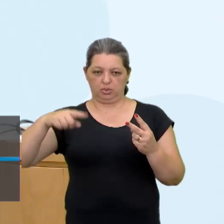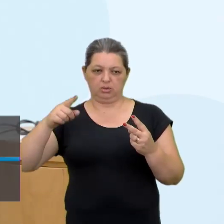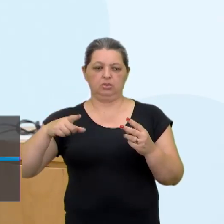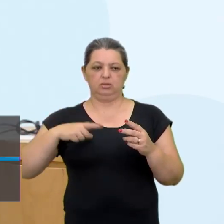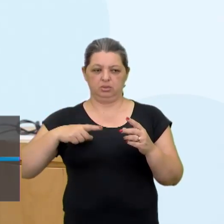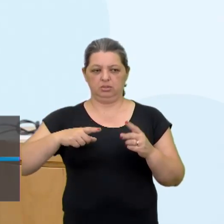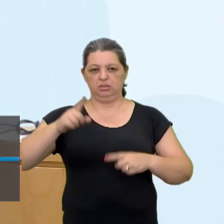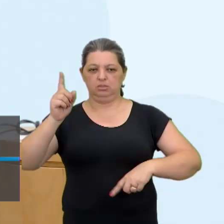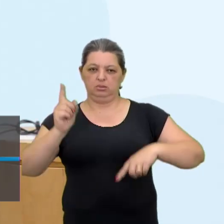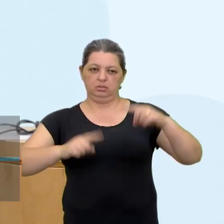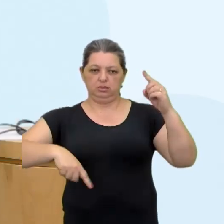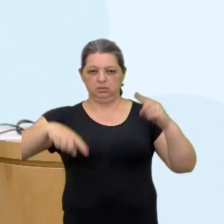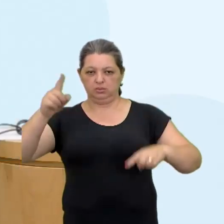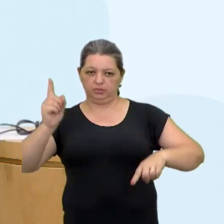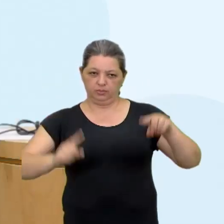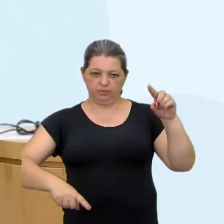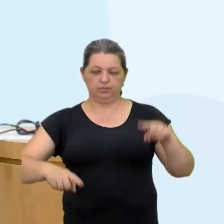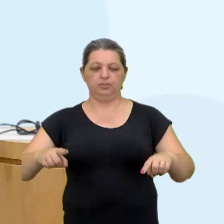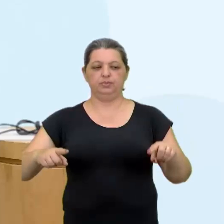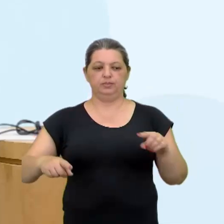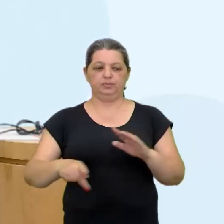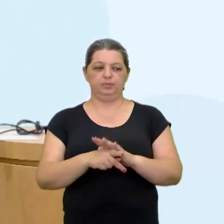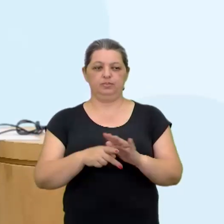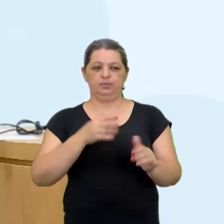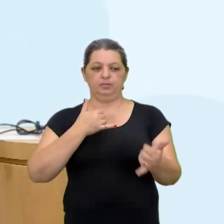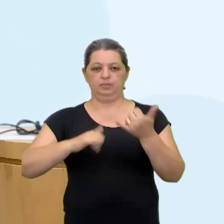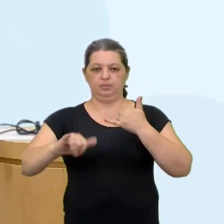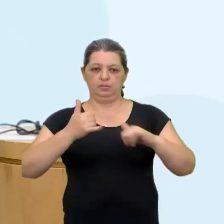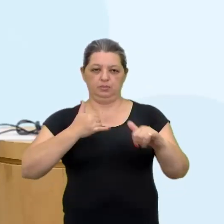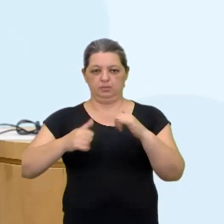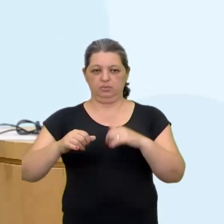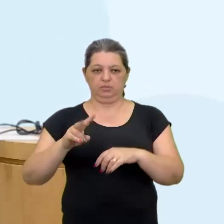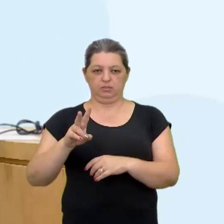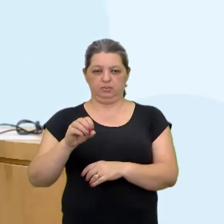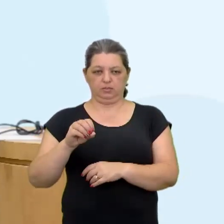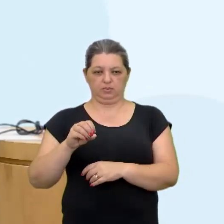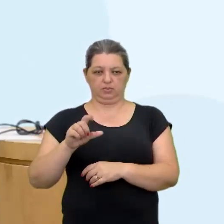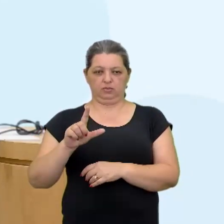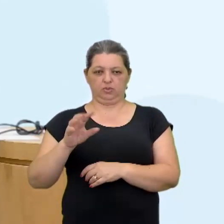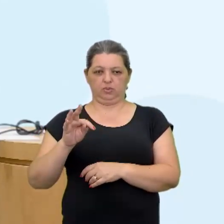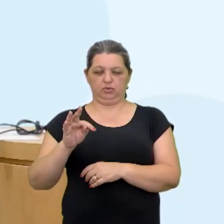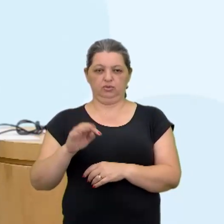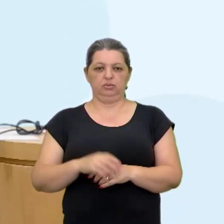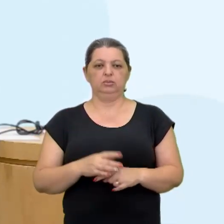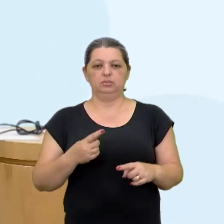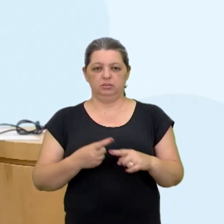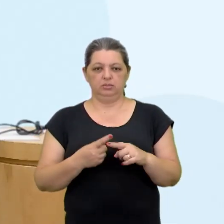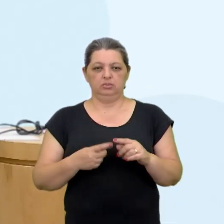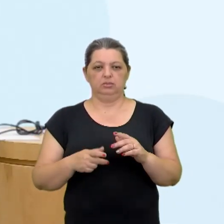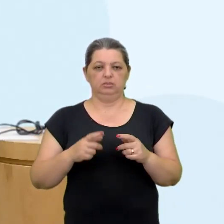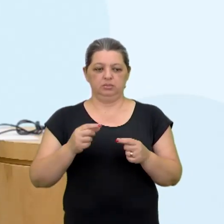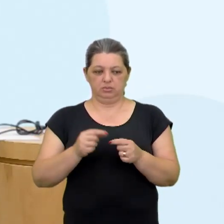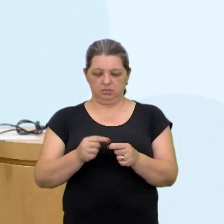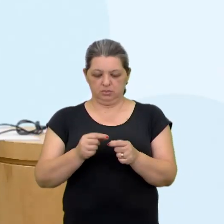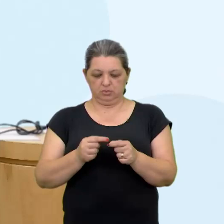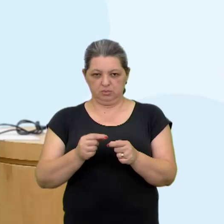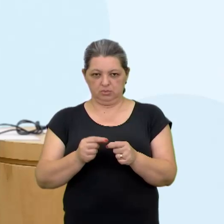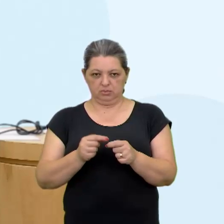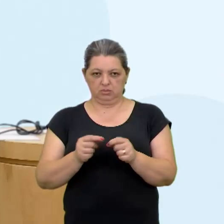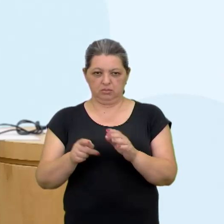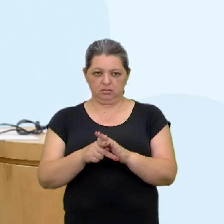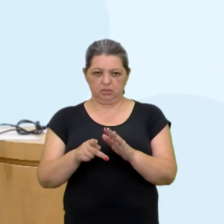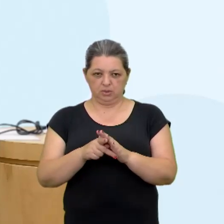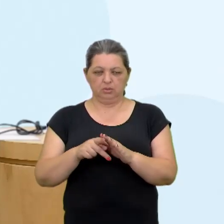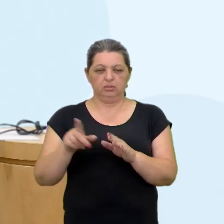variação. As outras são as portas que a gente vai usar para transferir informações do Arduino para os sensores, para as